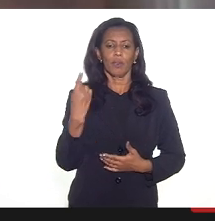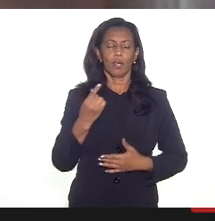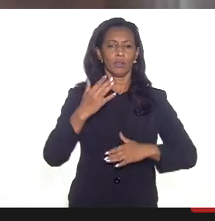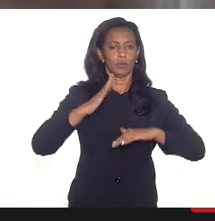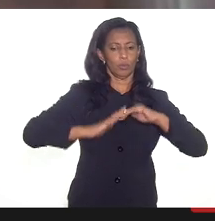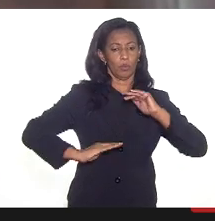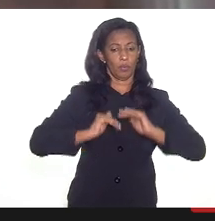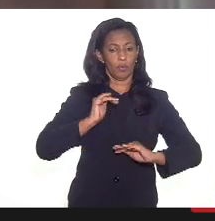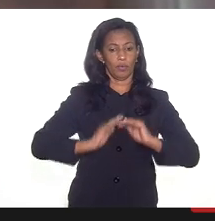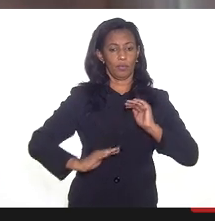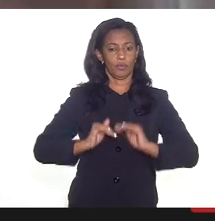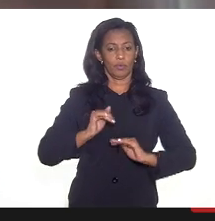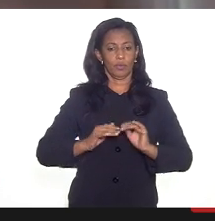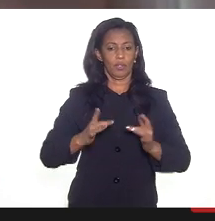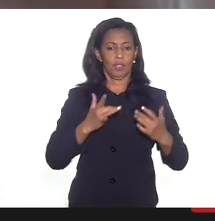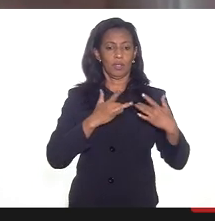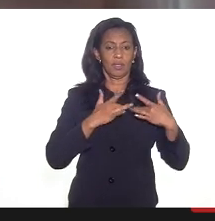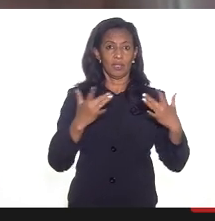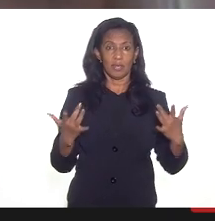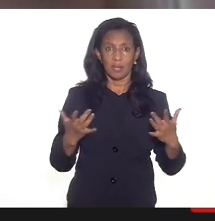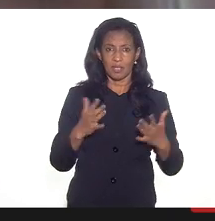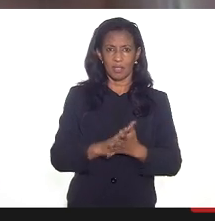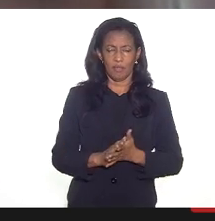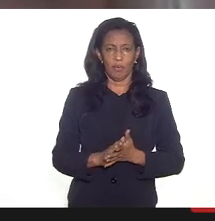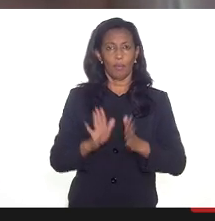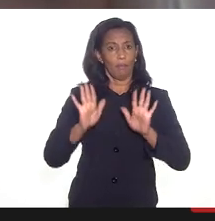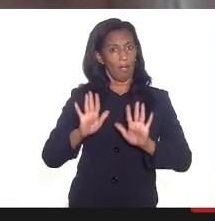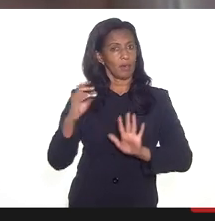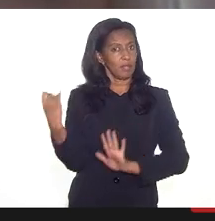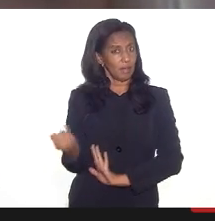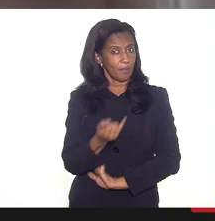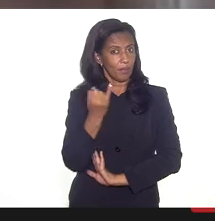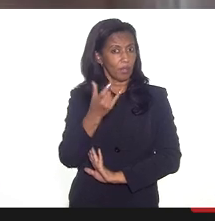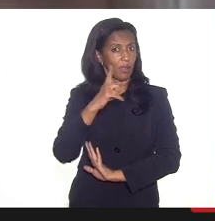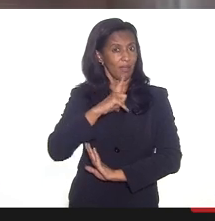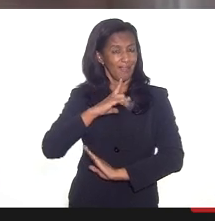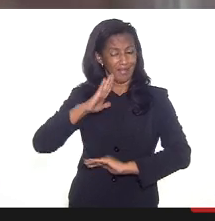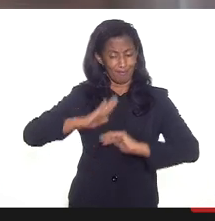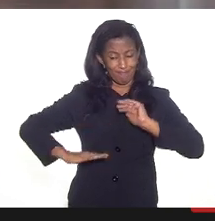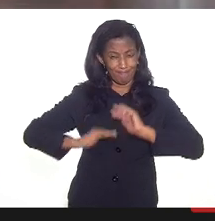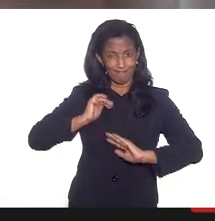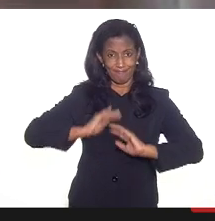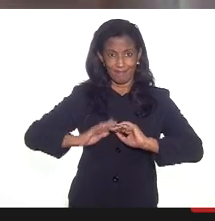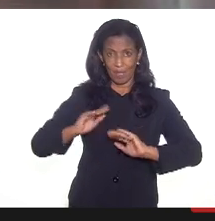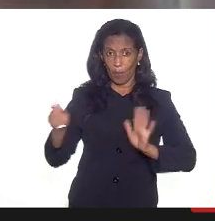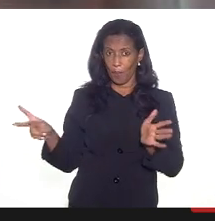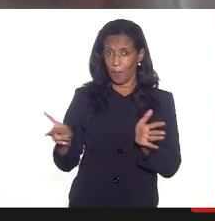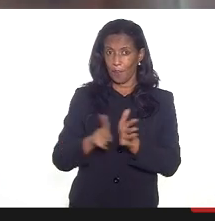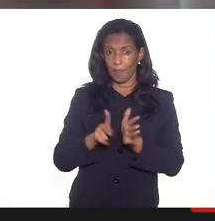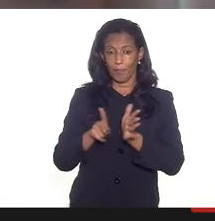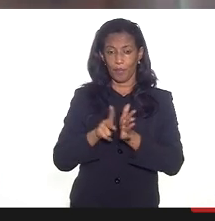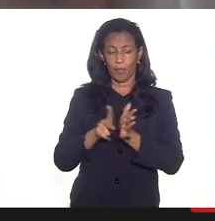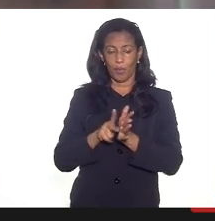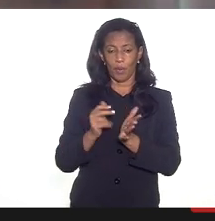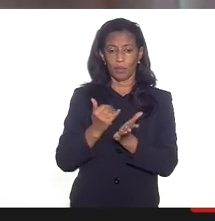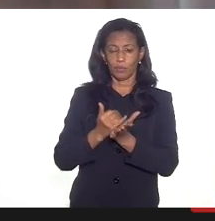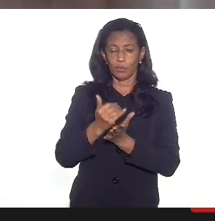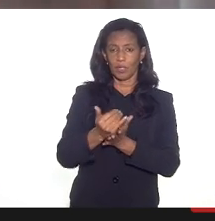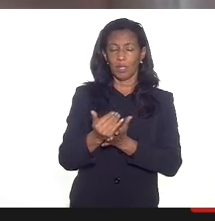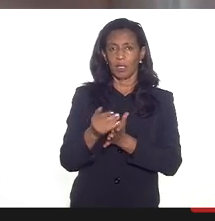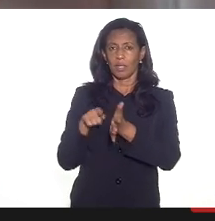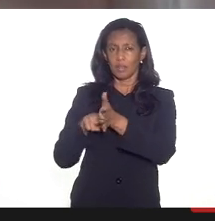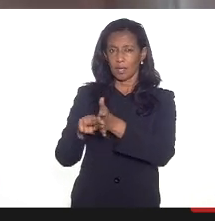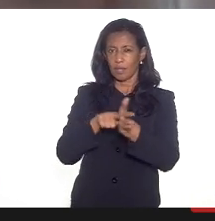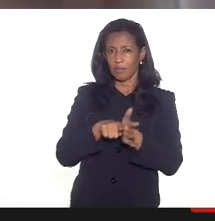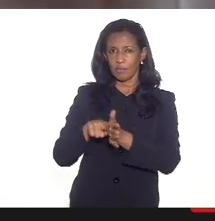profissionais sensíveis em todos os locais, mas é importante que a gente tenha uma capacitação específica, principalmente quando a gente fala dessa